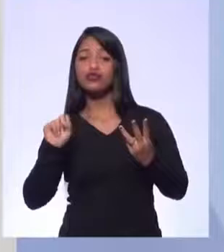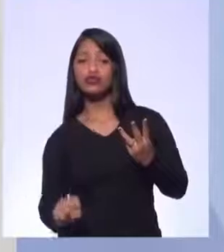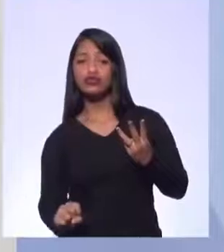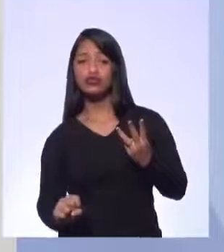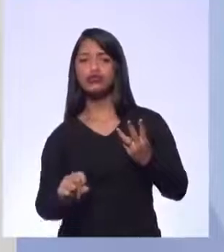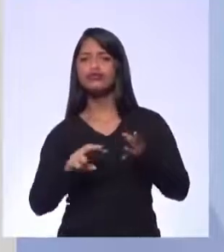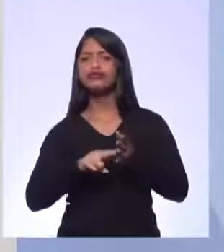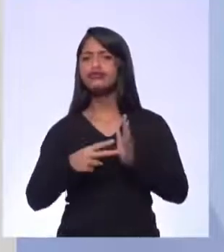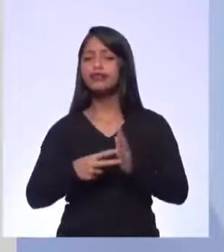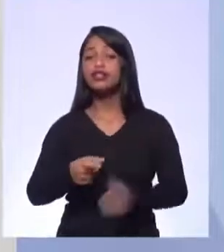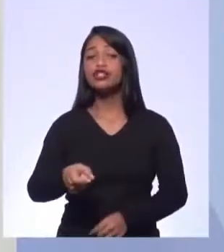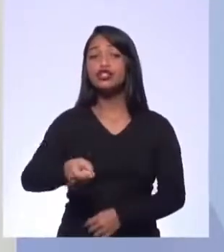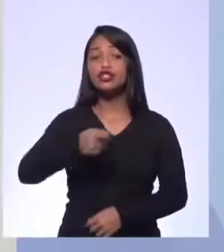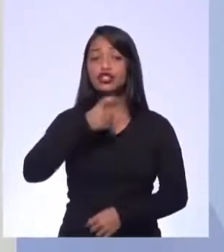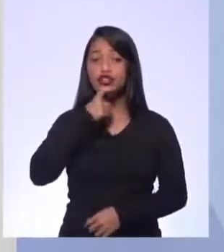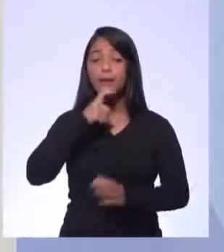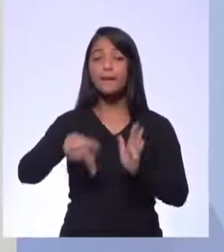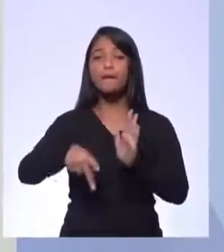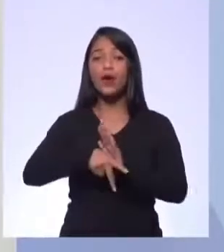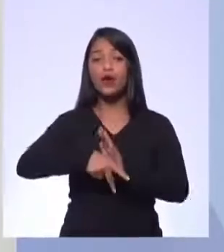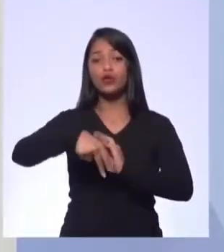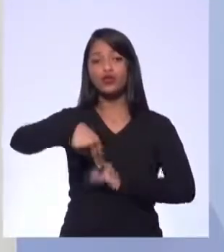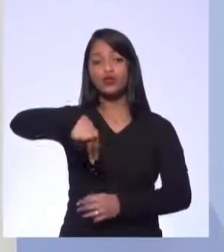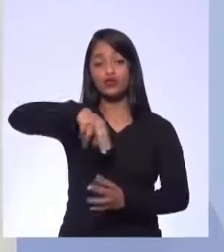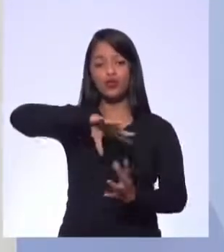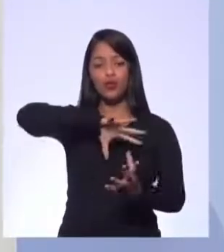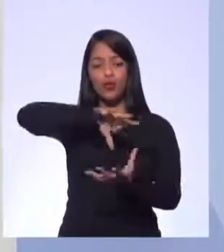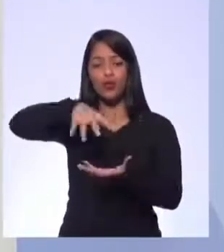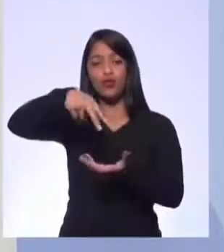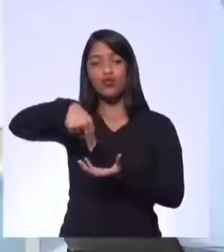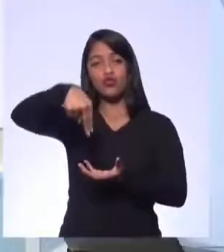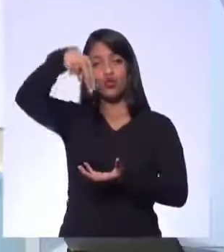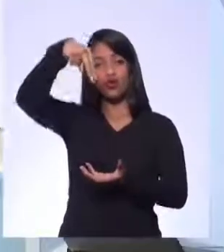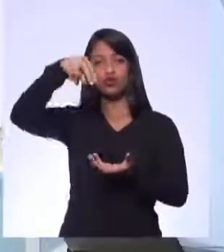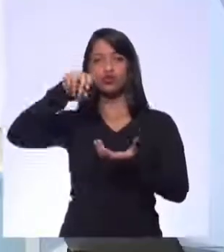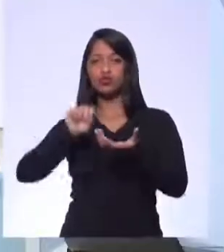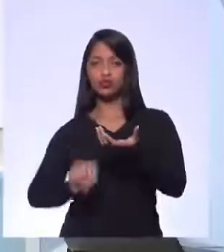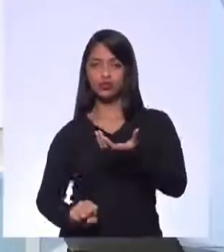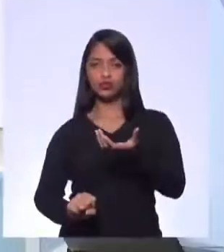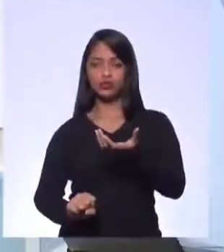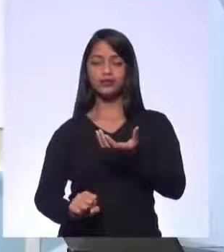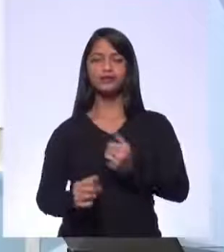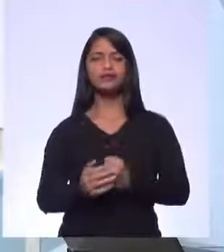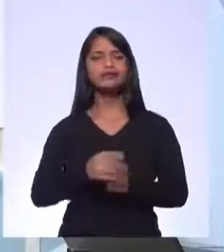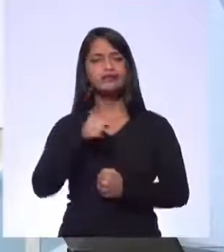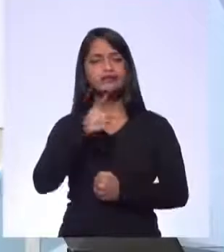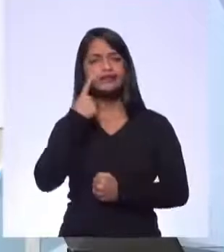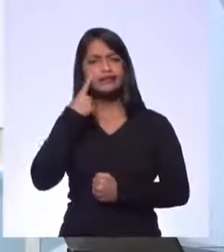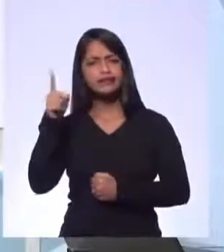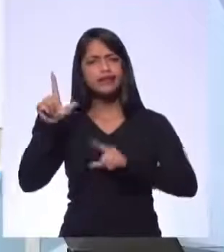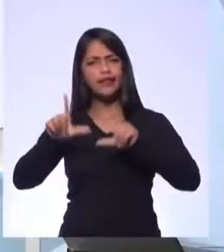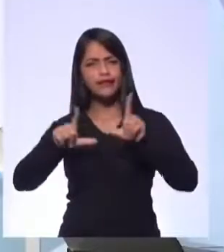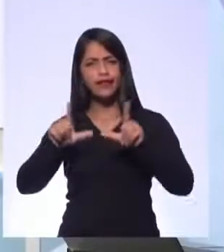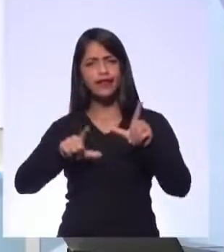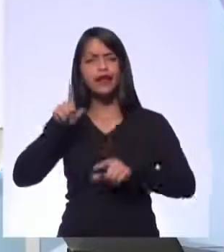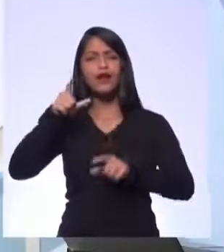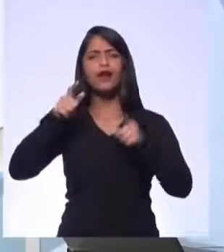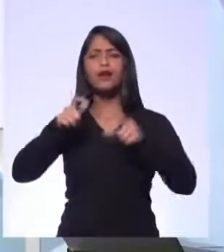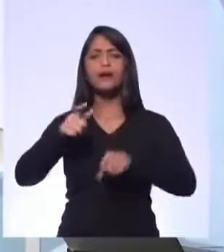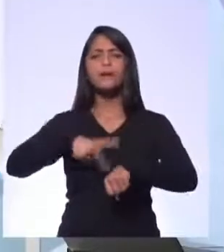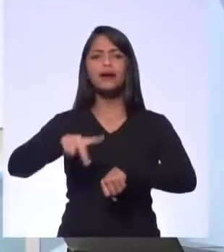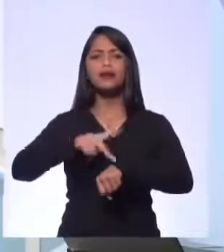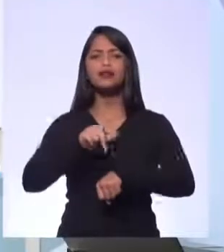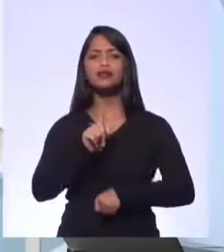e do polo sul. Ok? Quem assistiu TV esse final de semana? Vocês viram o que aconteceu com a Groenlândia?